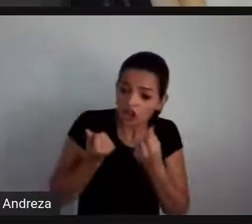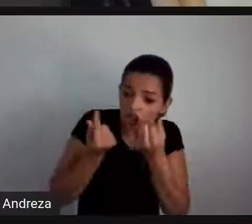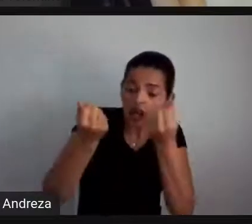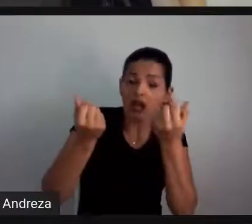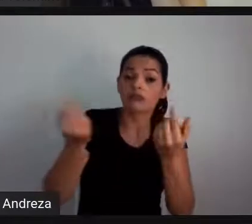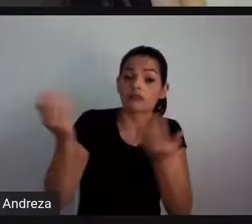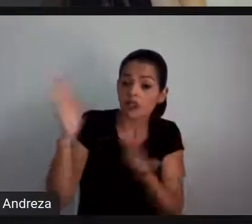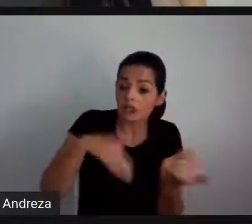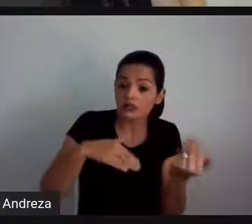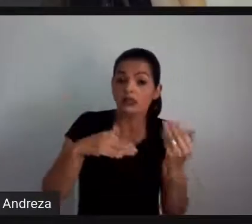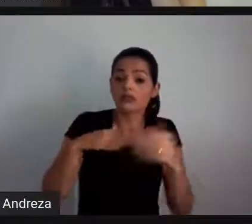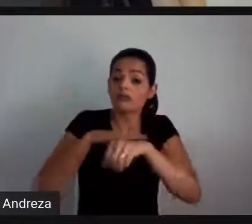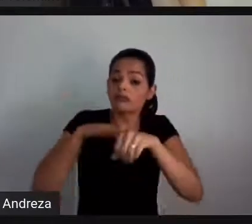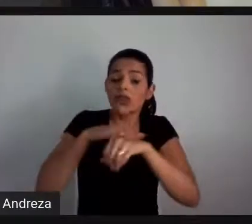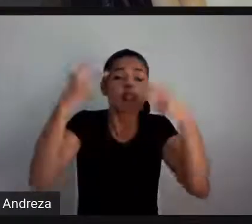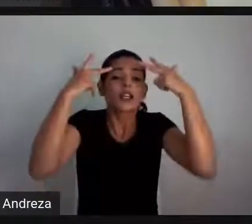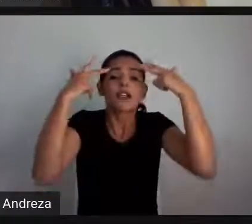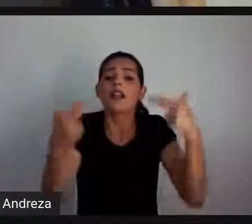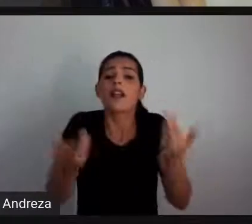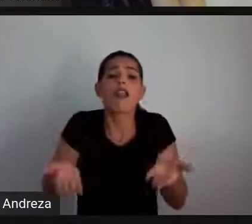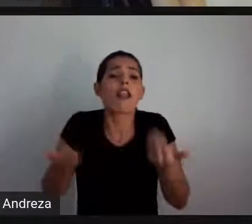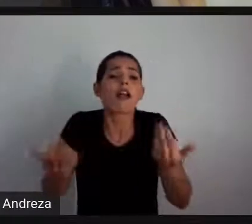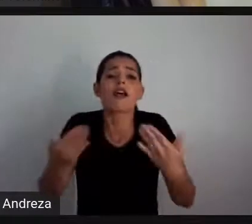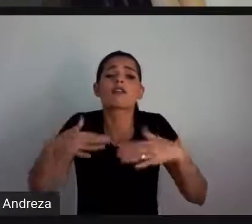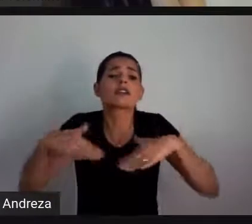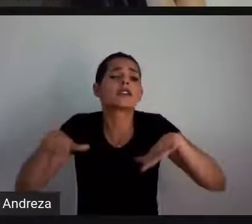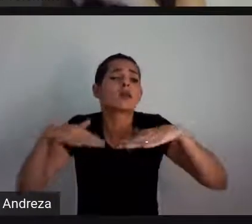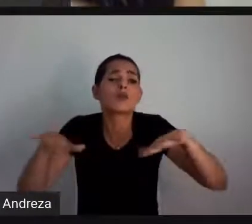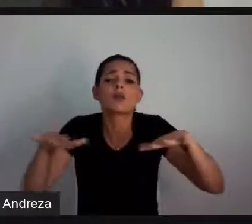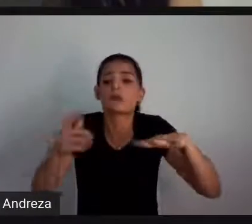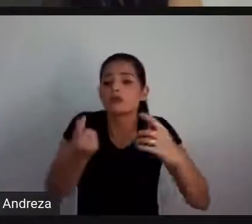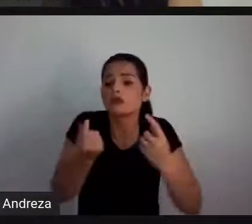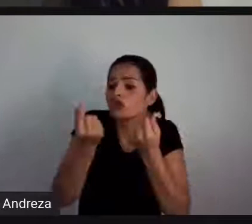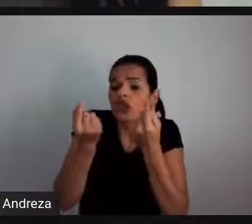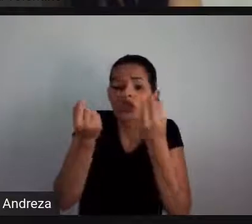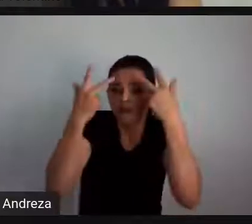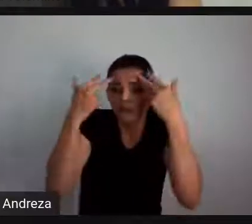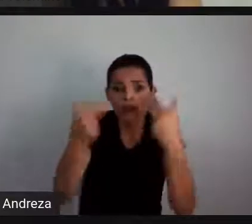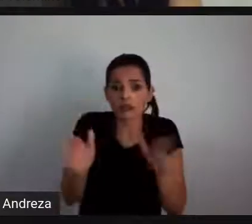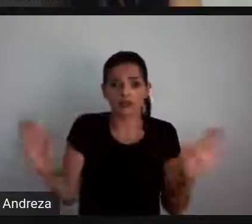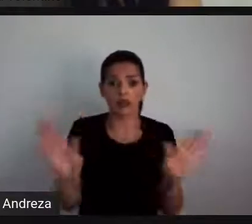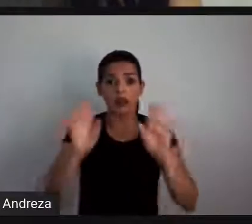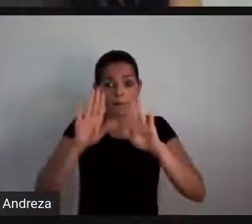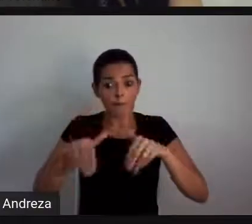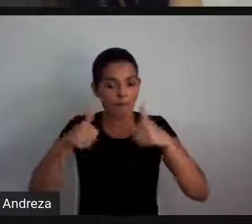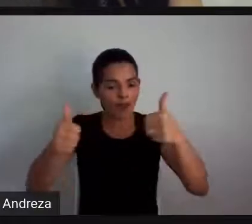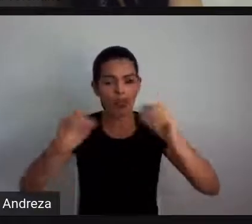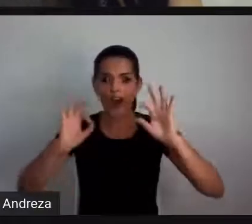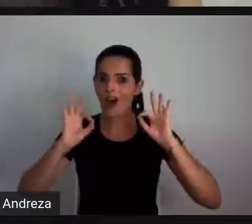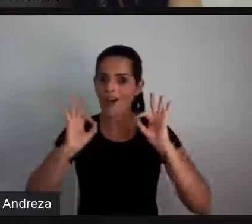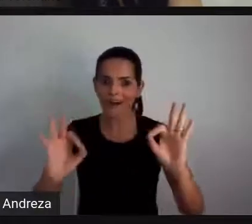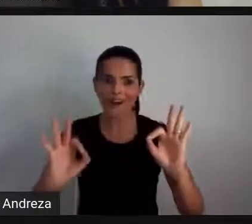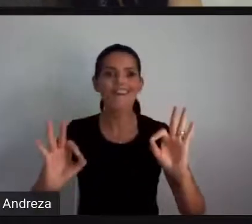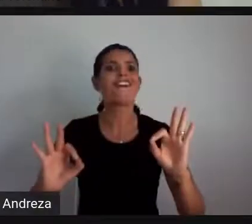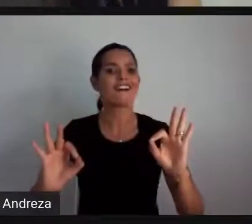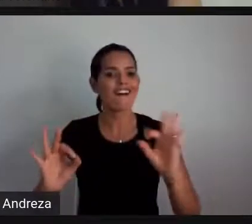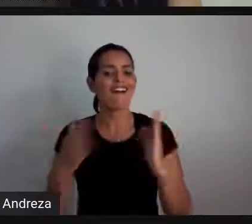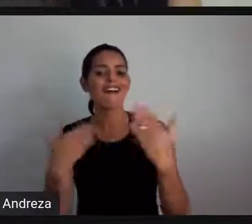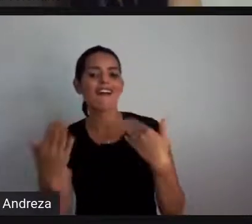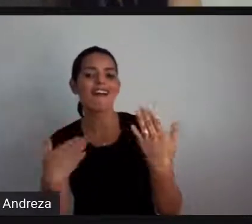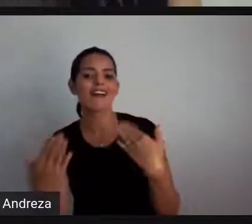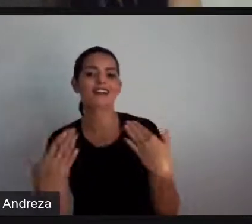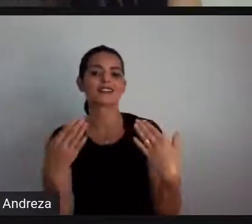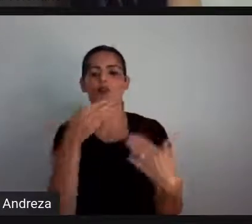conversa natural, leve, tranquila sobre dinheiro. Isso faz um bem danado, tanto para as relações conjugais, quanto